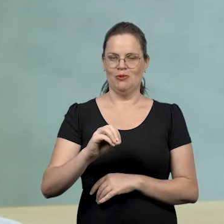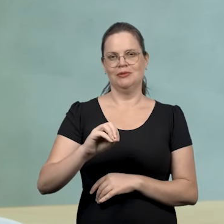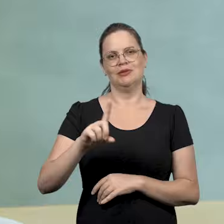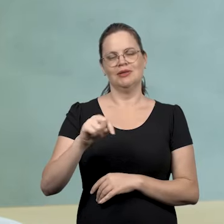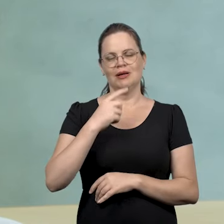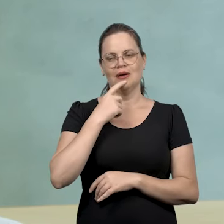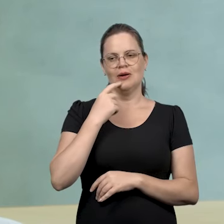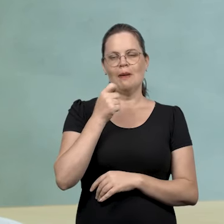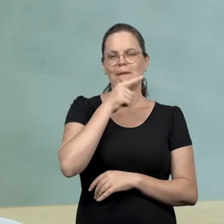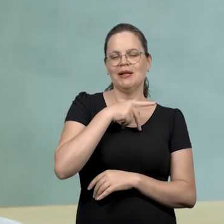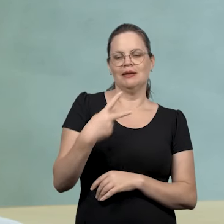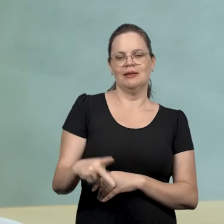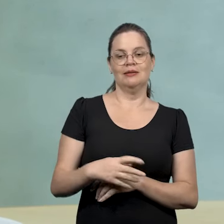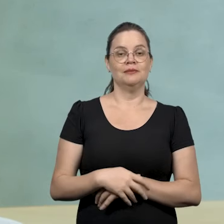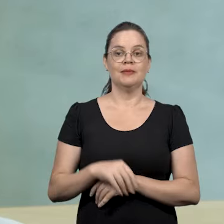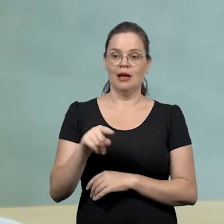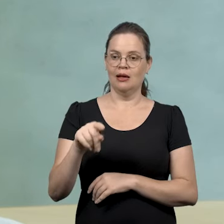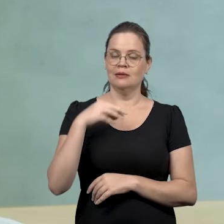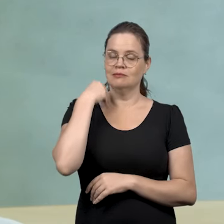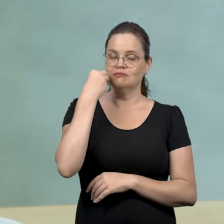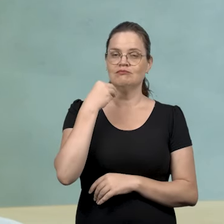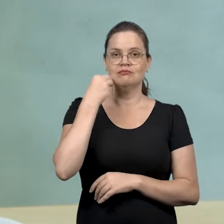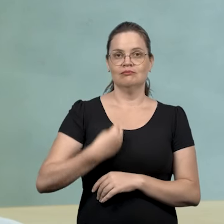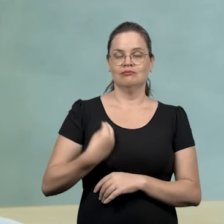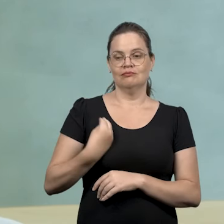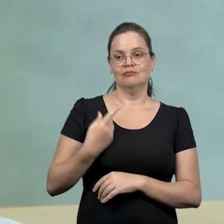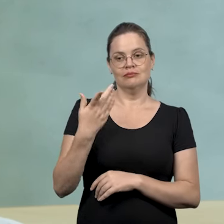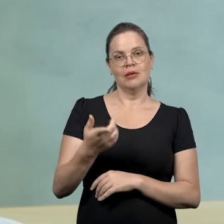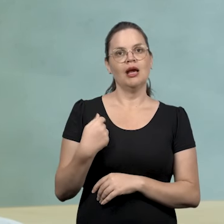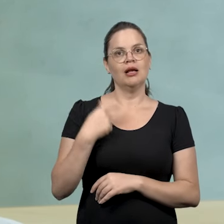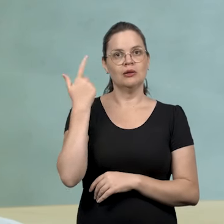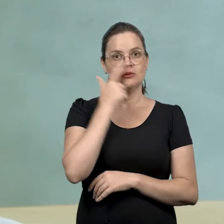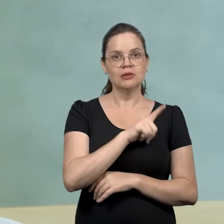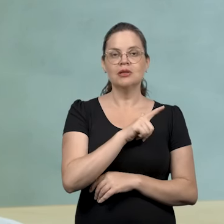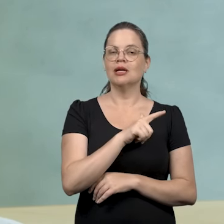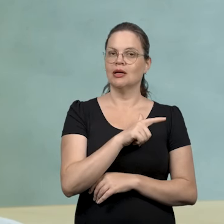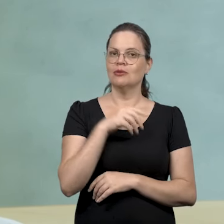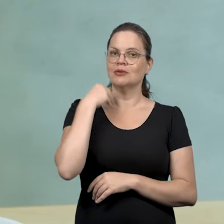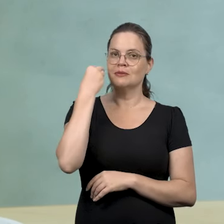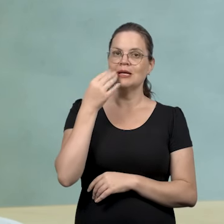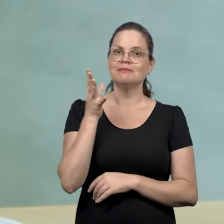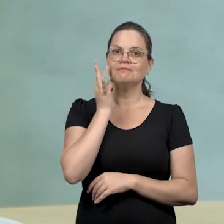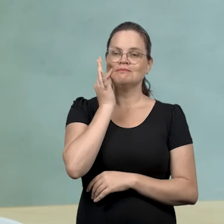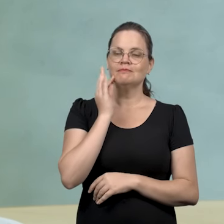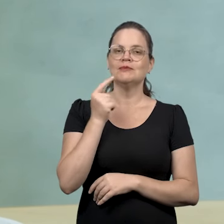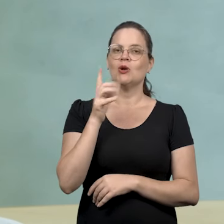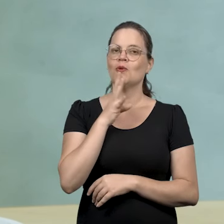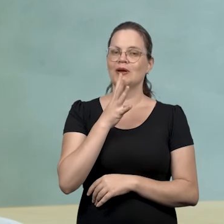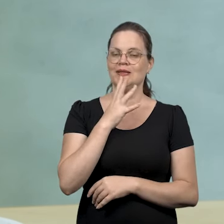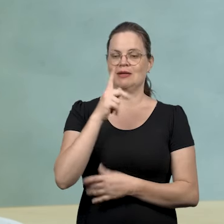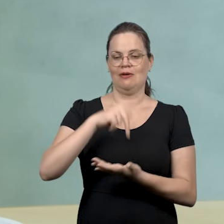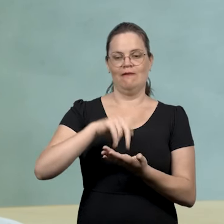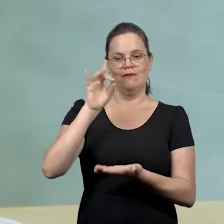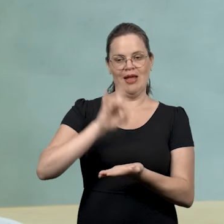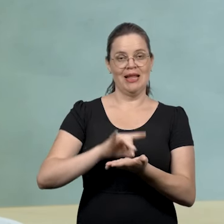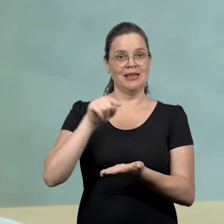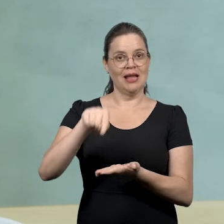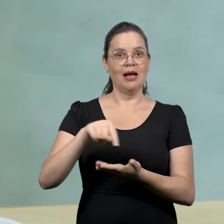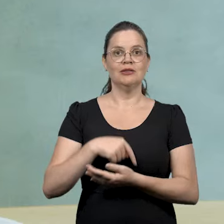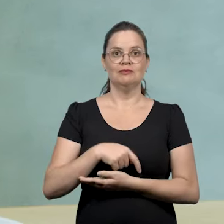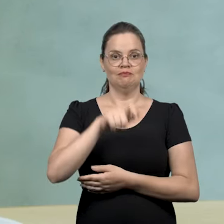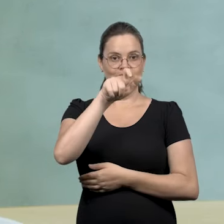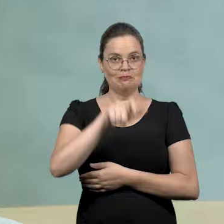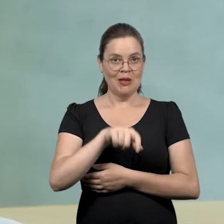experiência onde ele buscou e encontrou. Ele encontrou o quê? Ele encontrou a verdade. E a verdade o libertou de todas